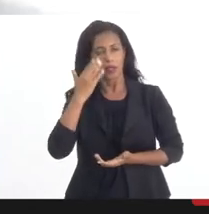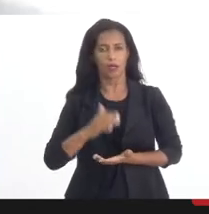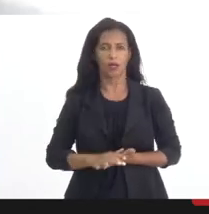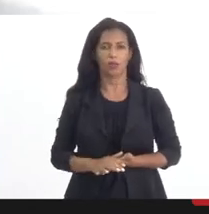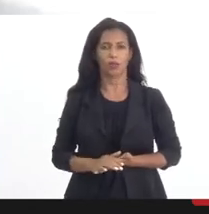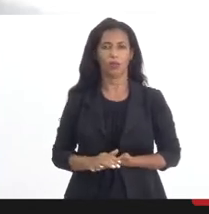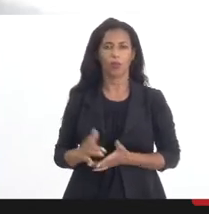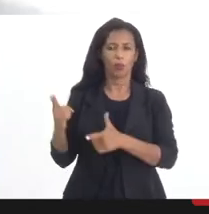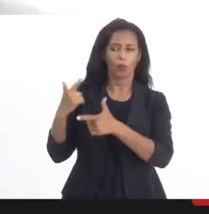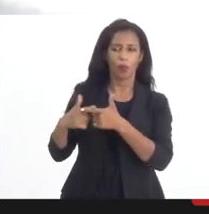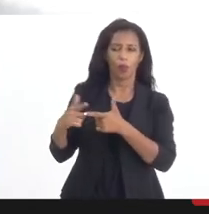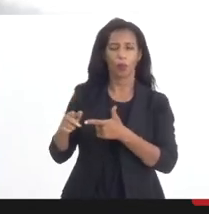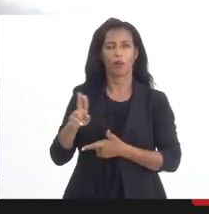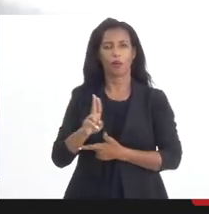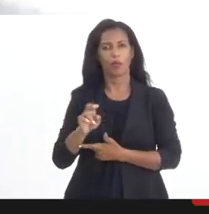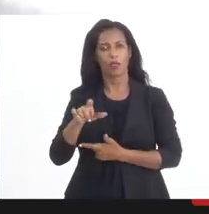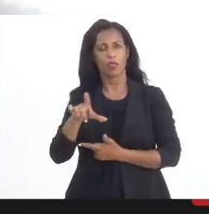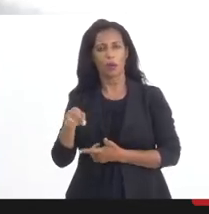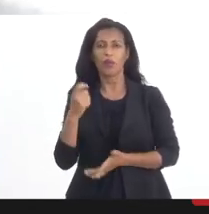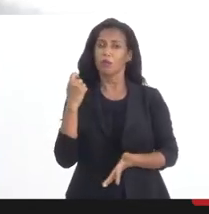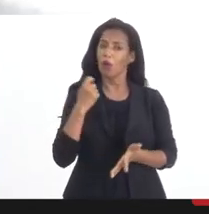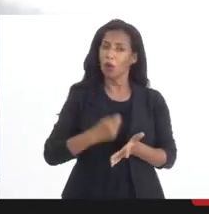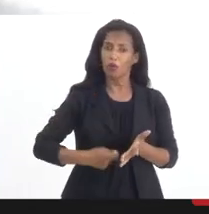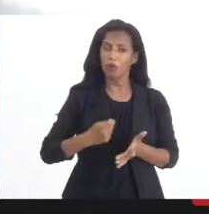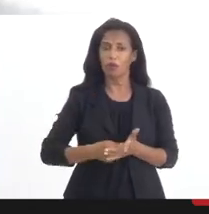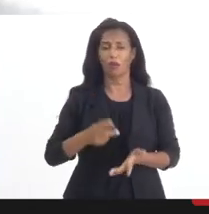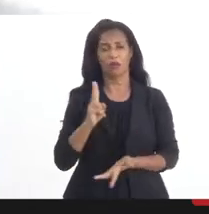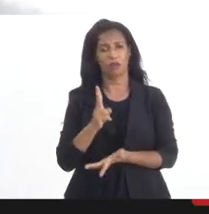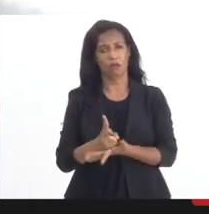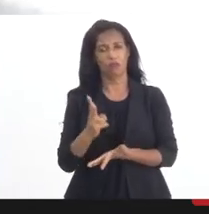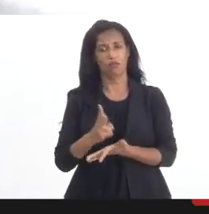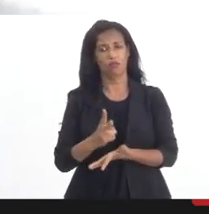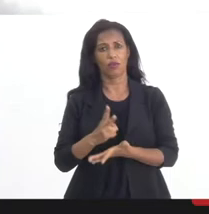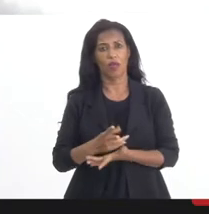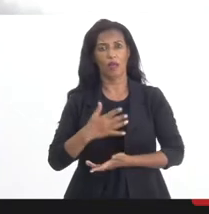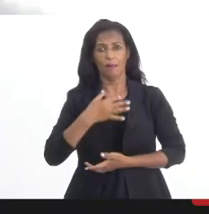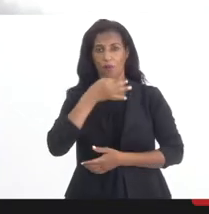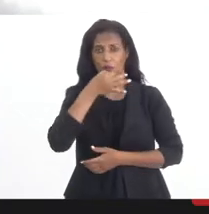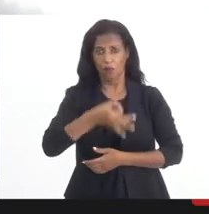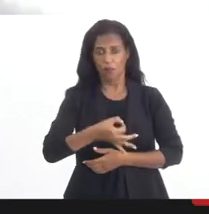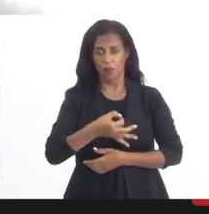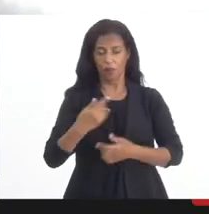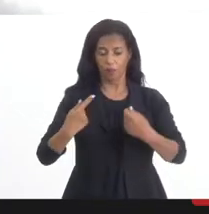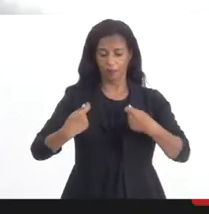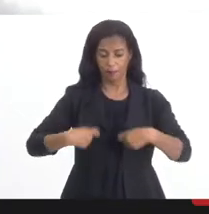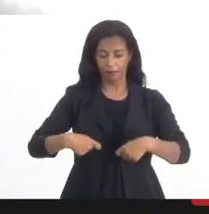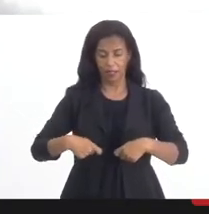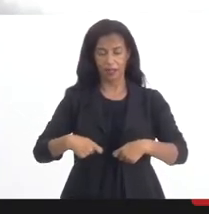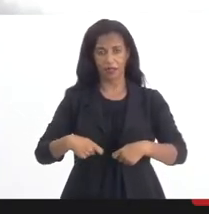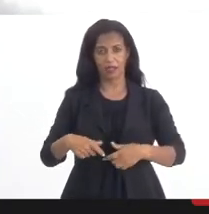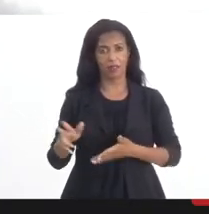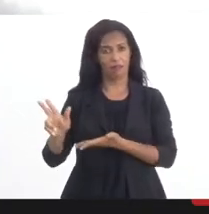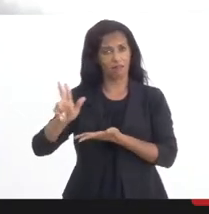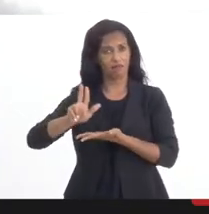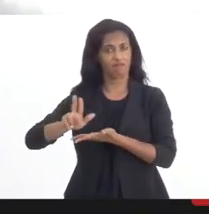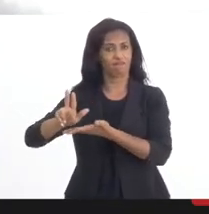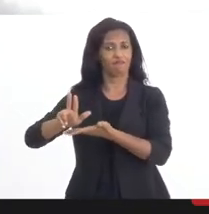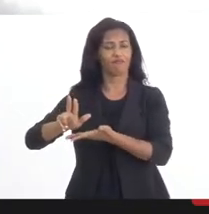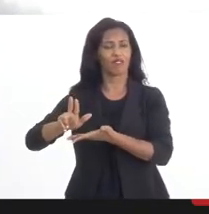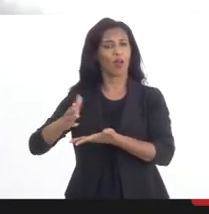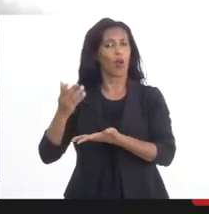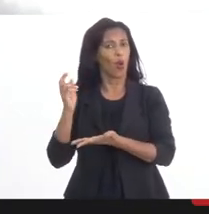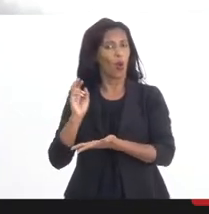desaúdos, mas a gente tem que continuar lutando. A minha opinião é que a gente precisa manter o ESO como o